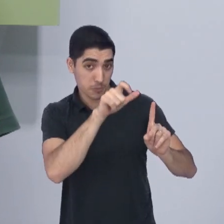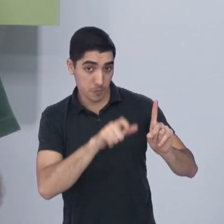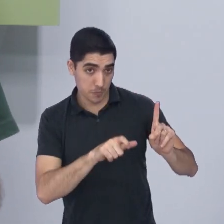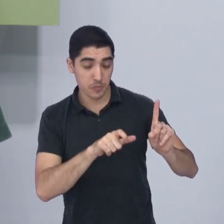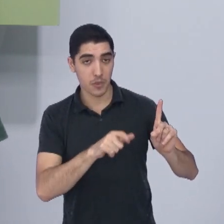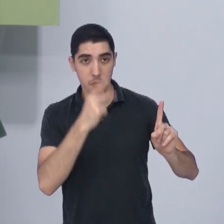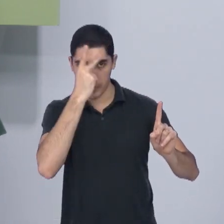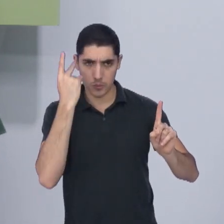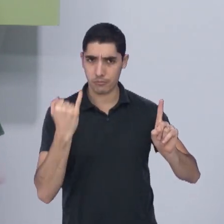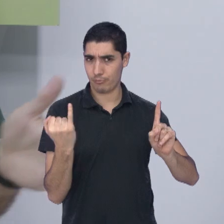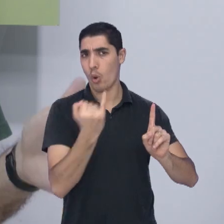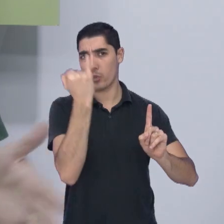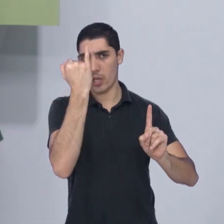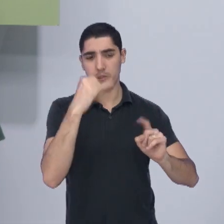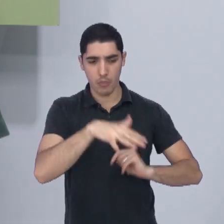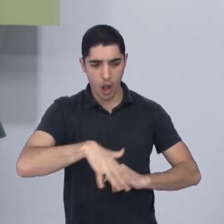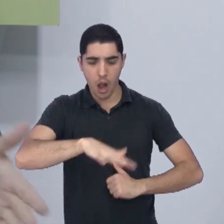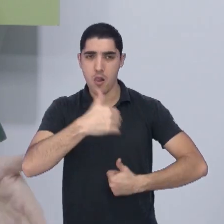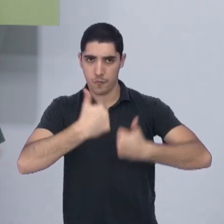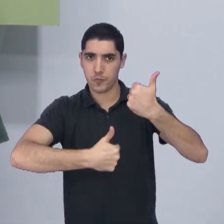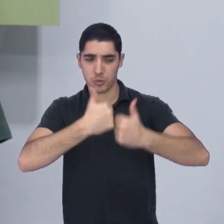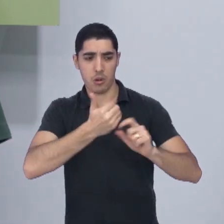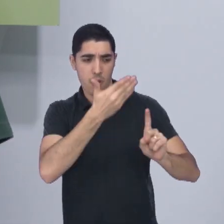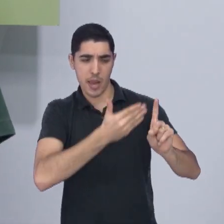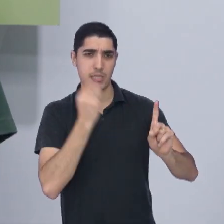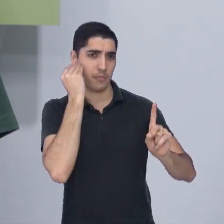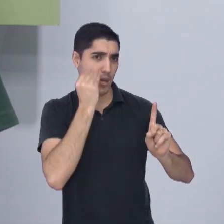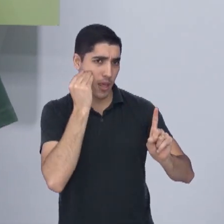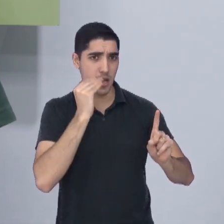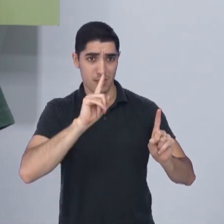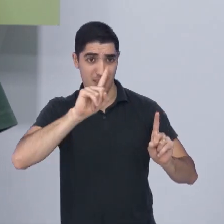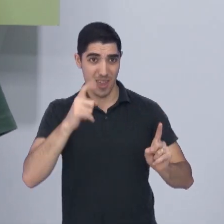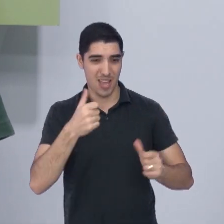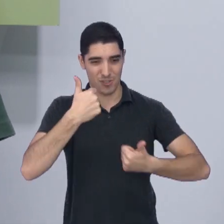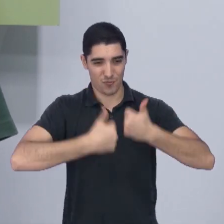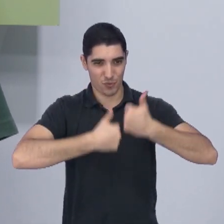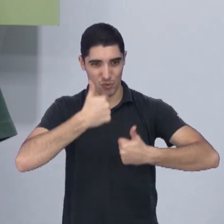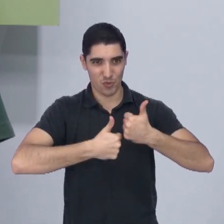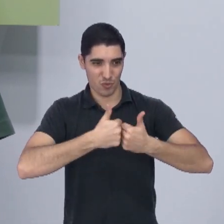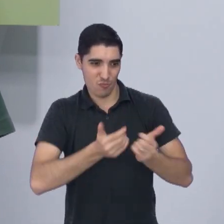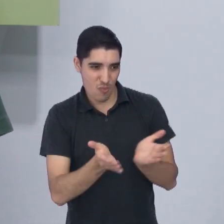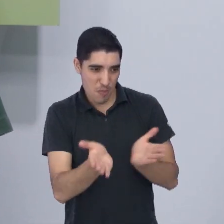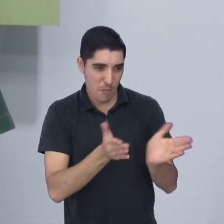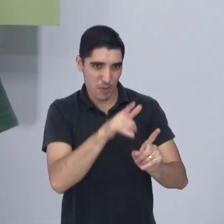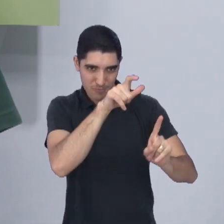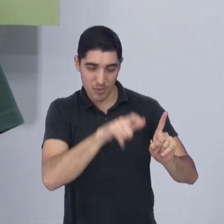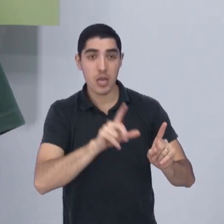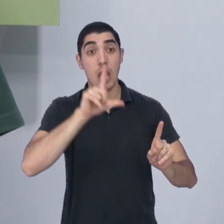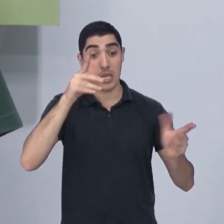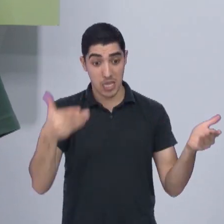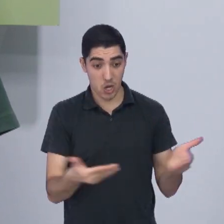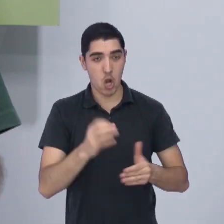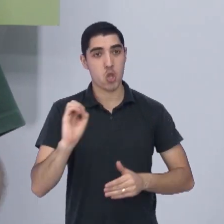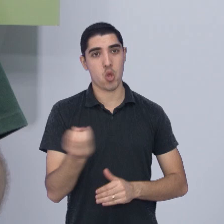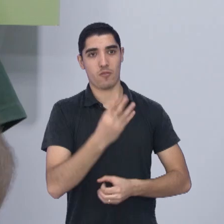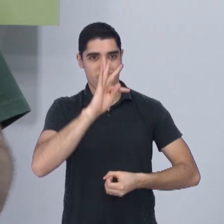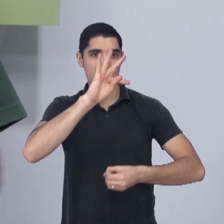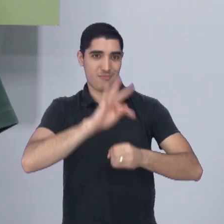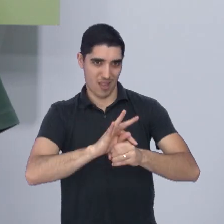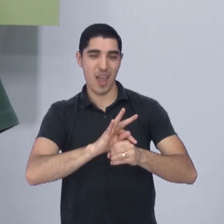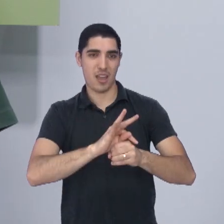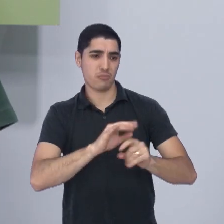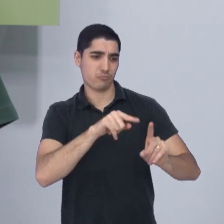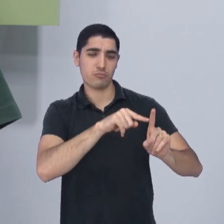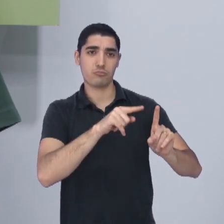bem importante do futebol, né? Pelo que ele fez na carreira como jogador e como agora técnico, pelo que ele já conquistou também nessas duas